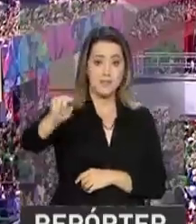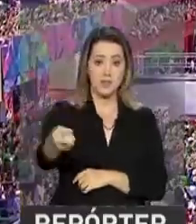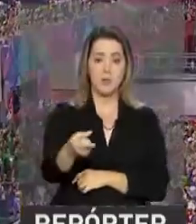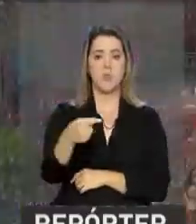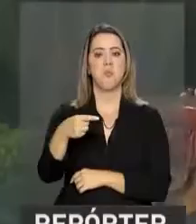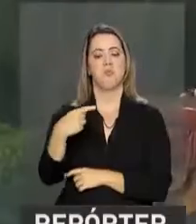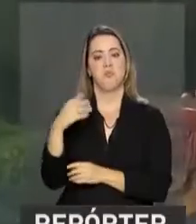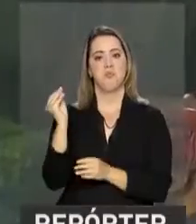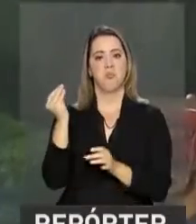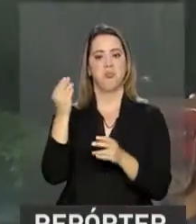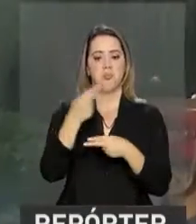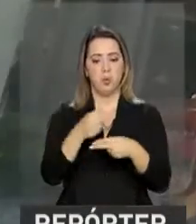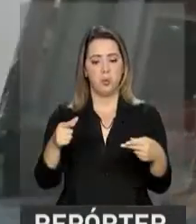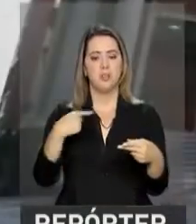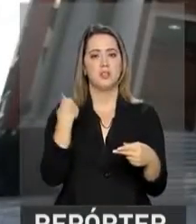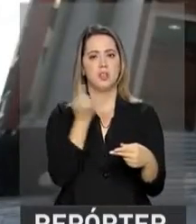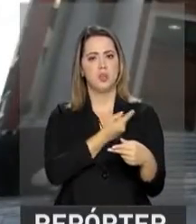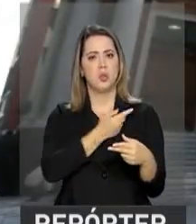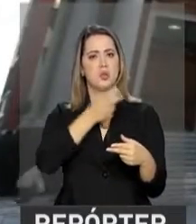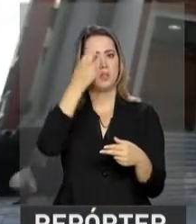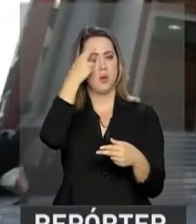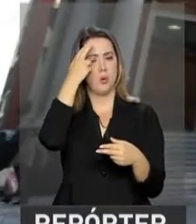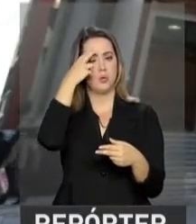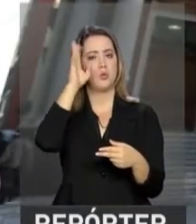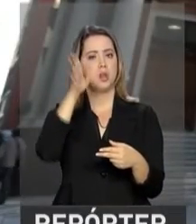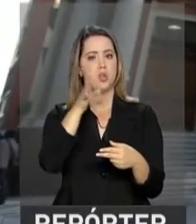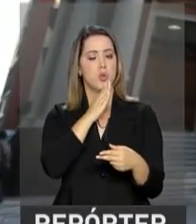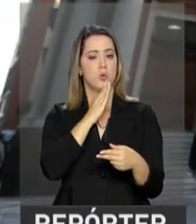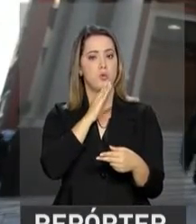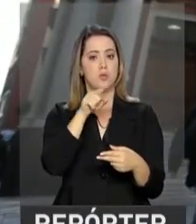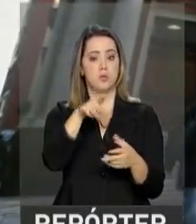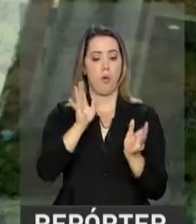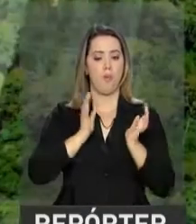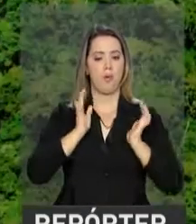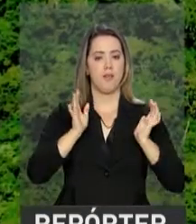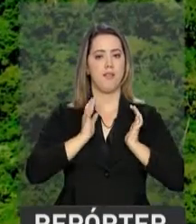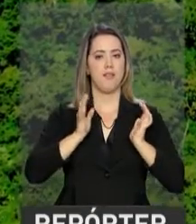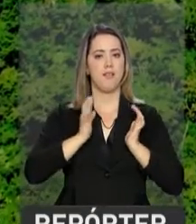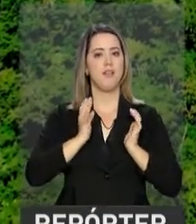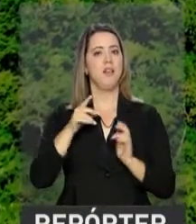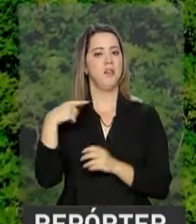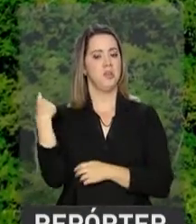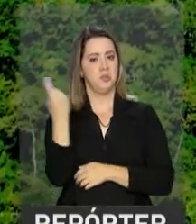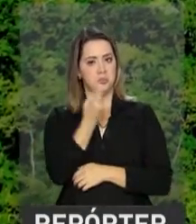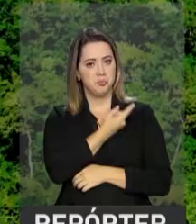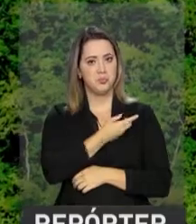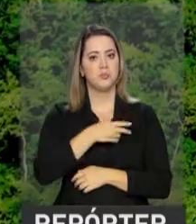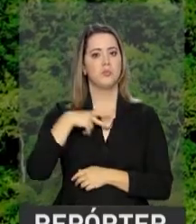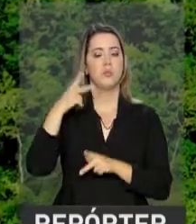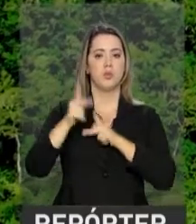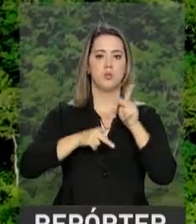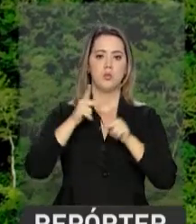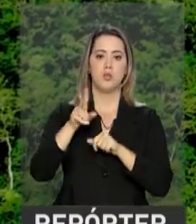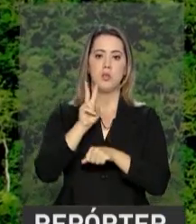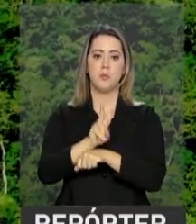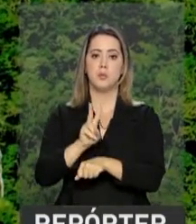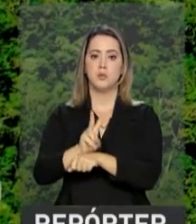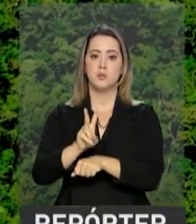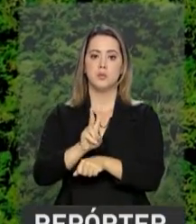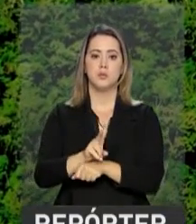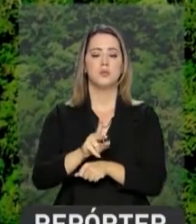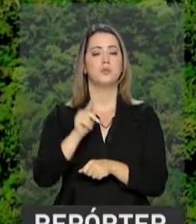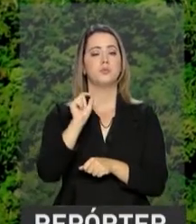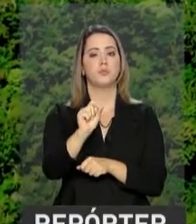história já foram tombados ou seja foram reconhecidos como patrimônio estão protegidos pelo estado por meio do instituto do